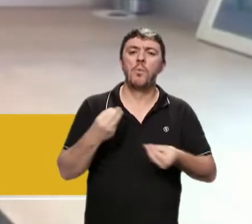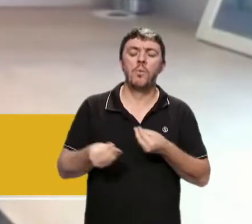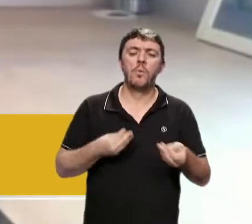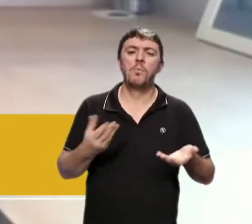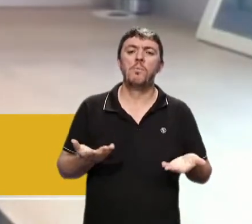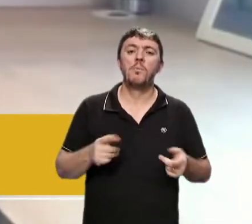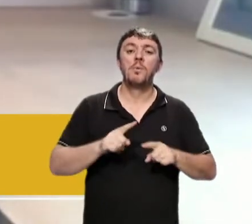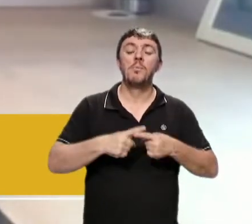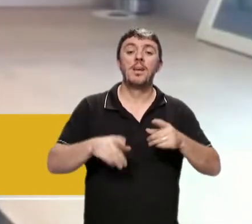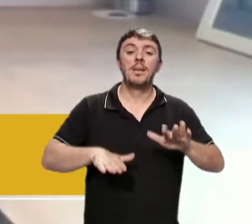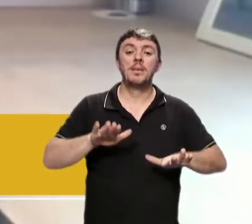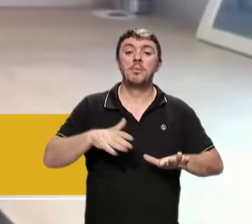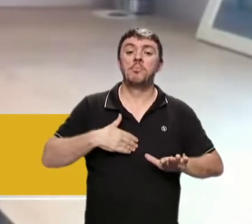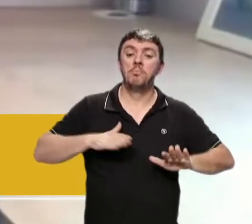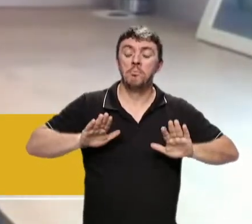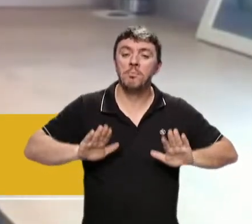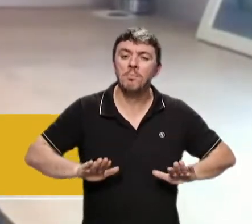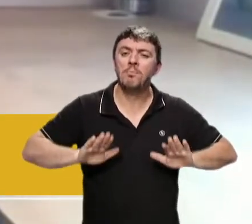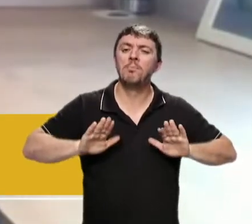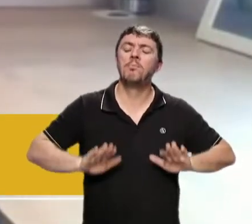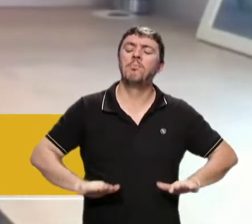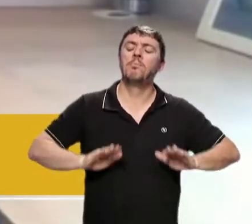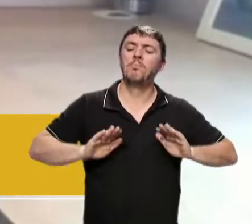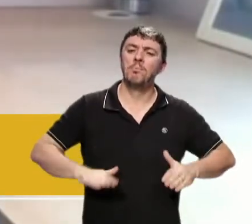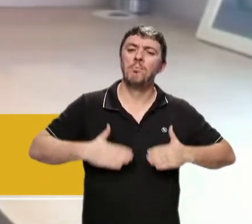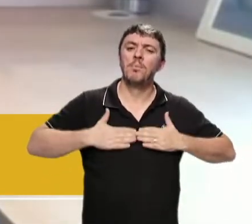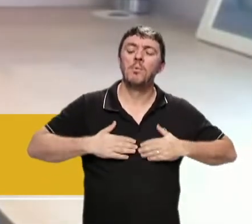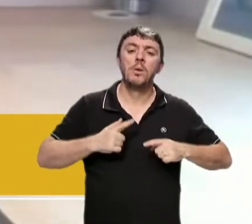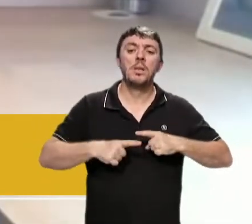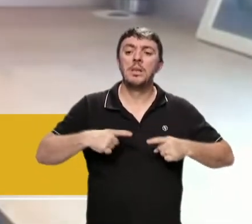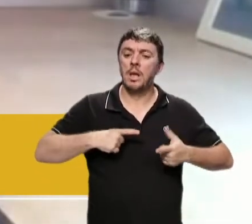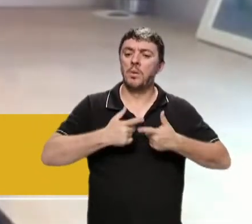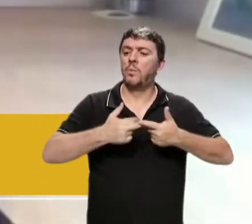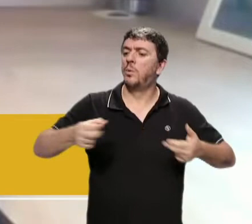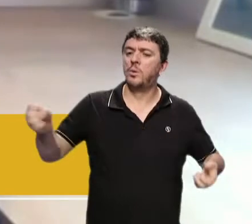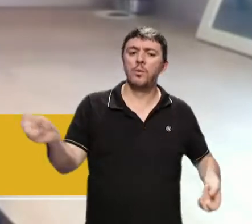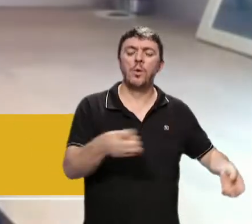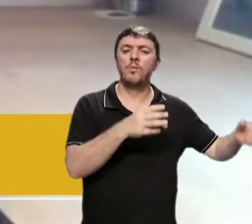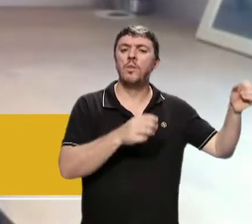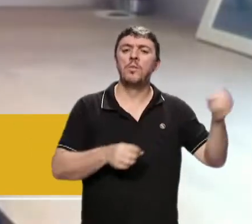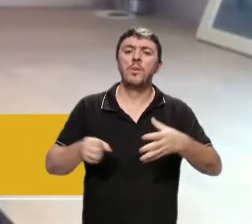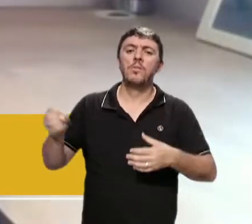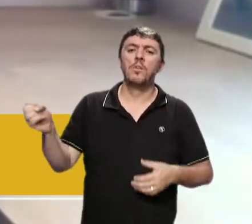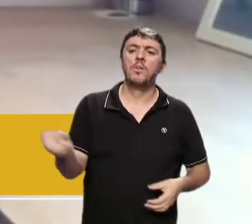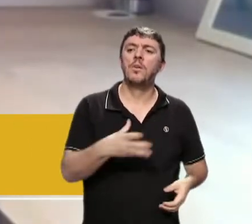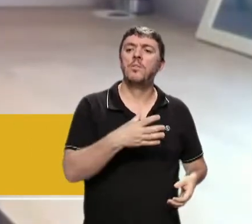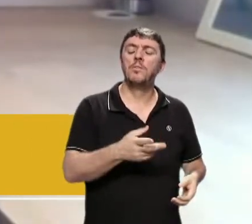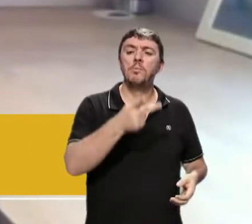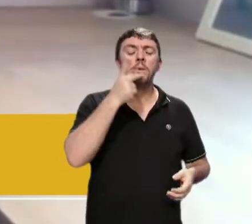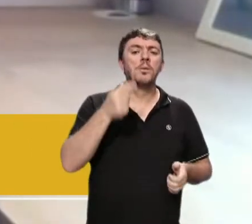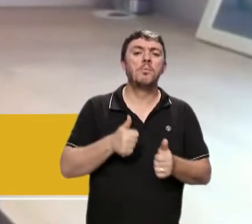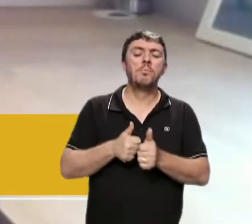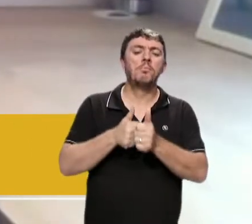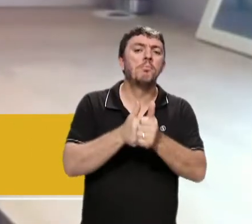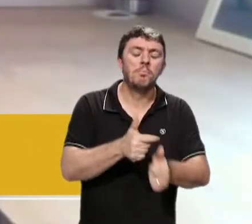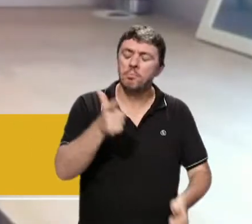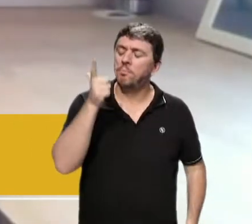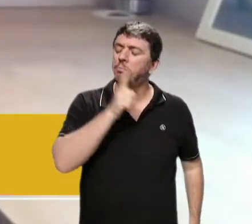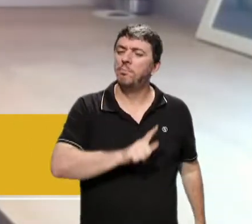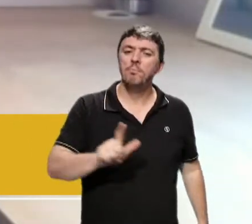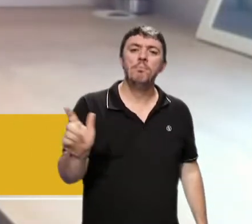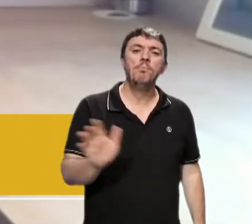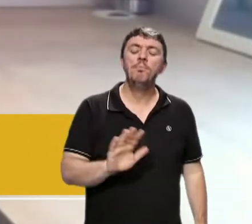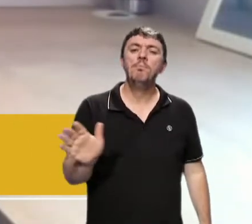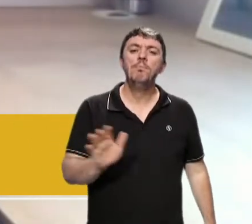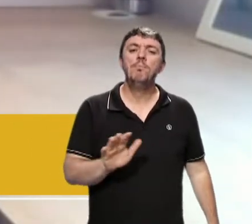às vezes a gente tem que puxar o freio de mão, porque com tantas atualizações, os seguidores muitas vezes não vão conseguir acompanhar. E